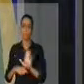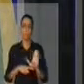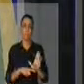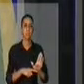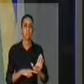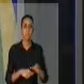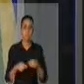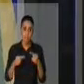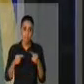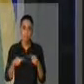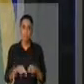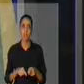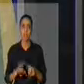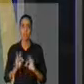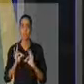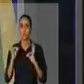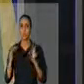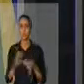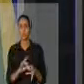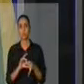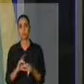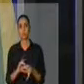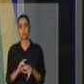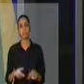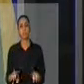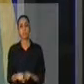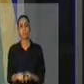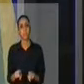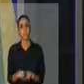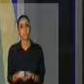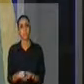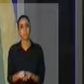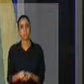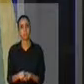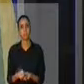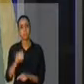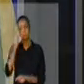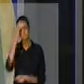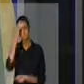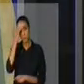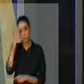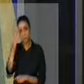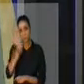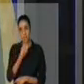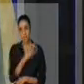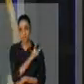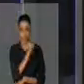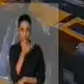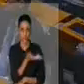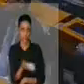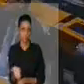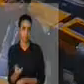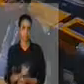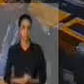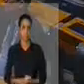desafio de maneira conjunta e colegiada com todos nós. Muito obrigado, bom dia a todos.